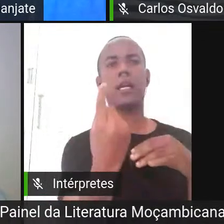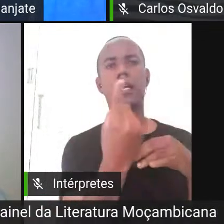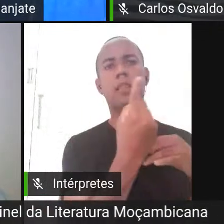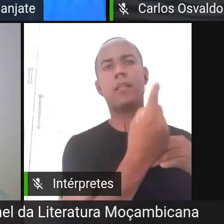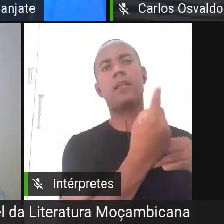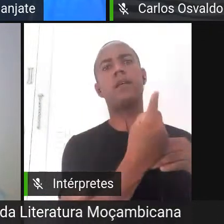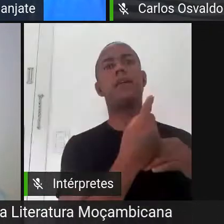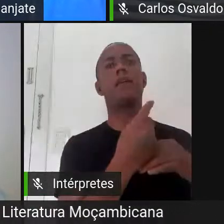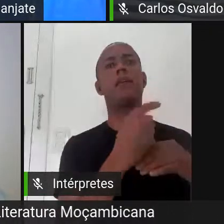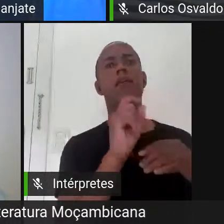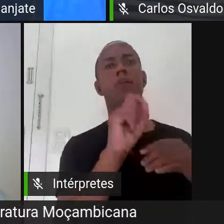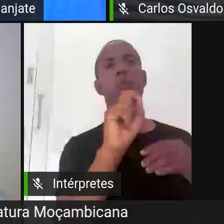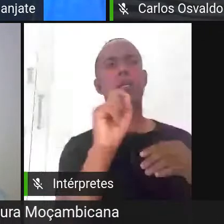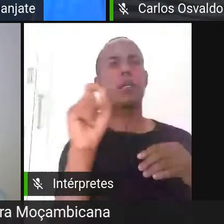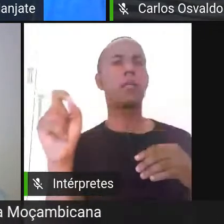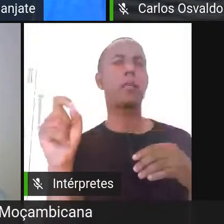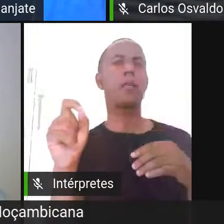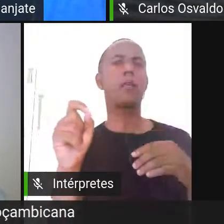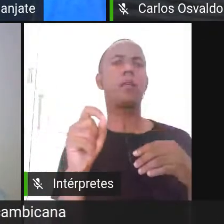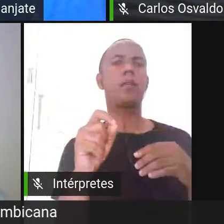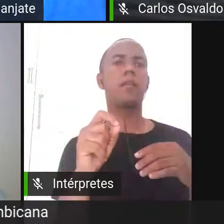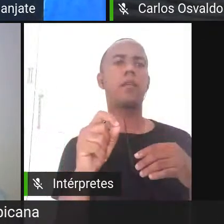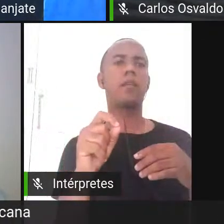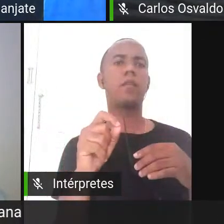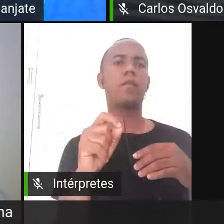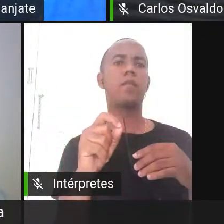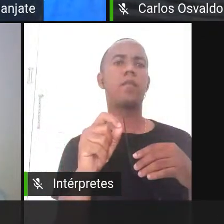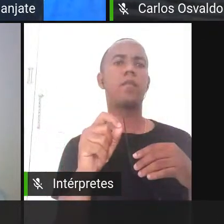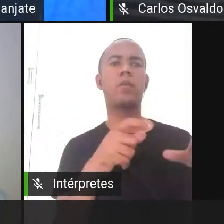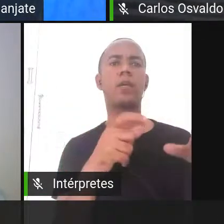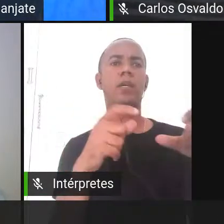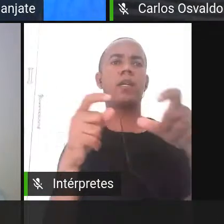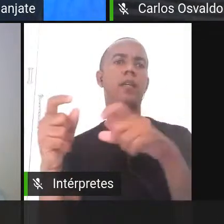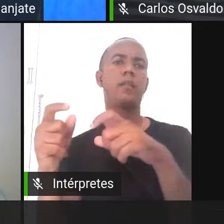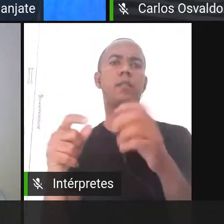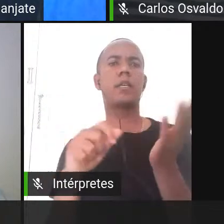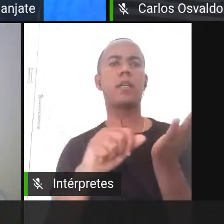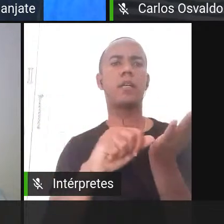e por aí fora. E esses autores querem,